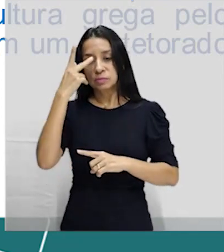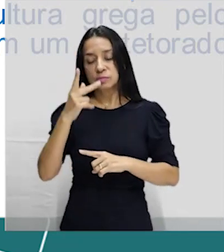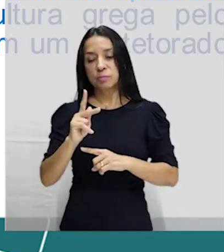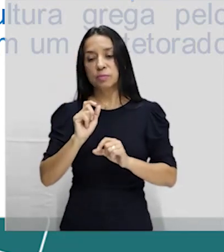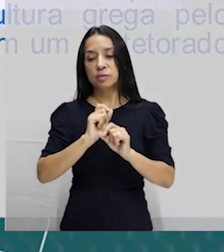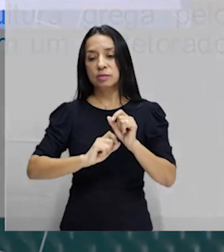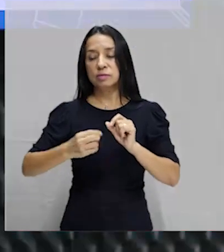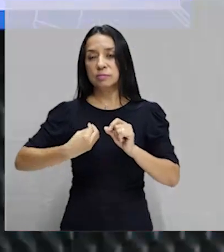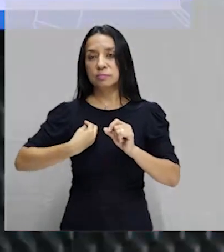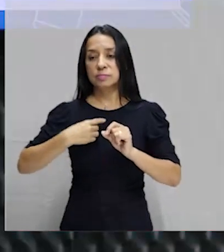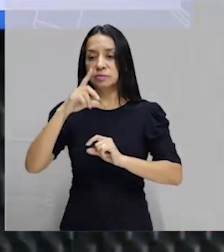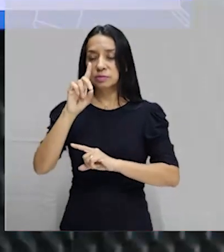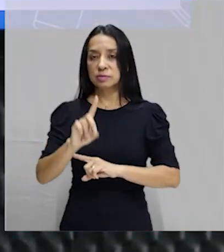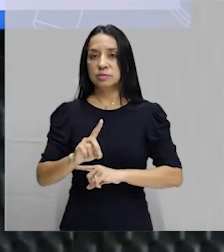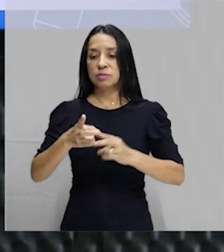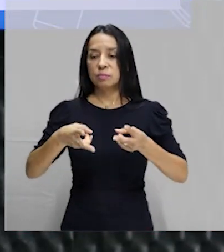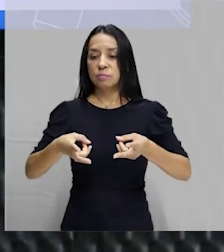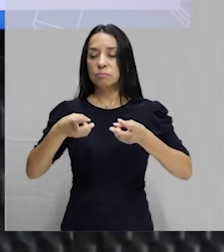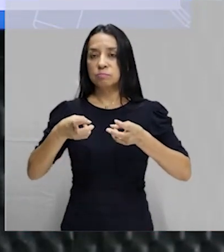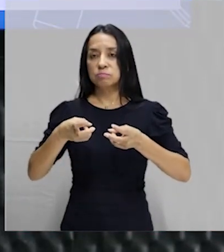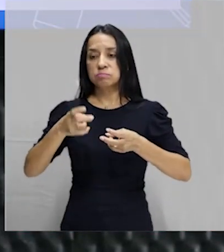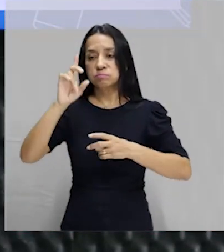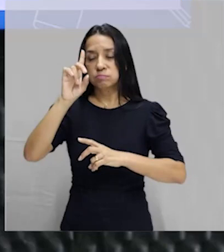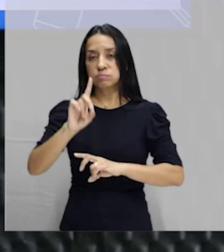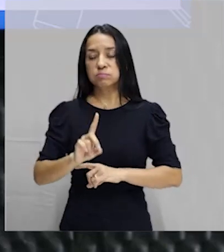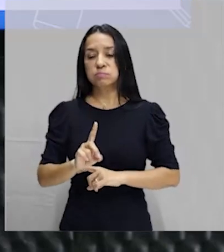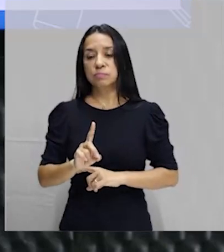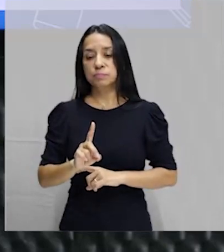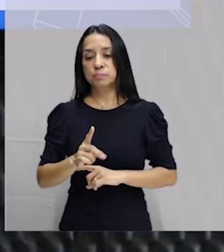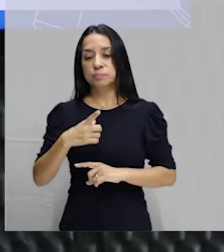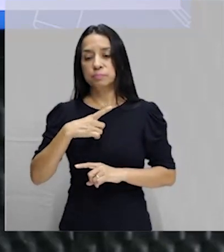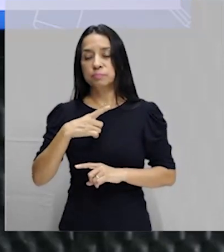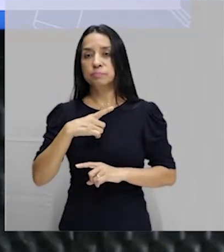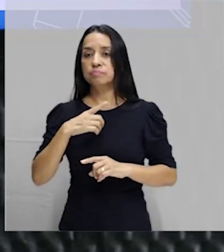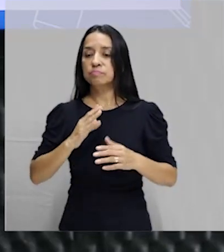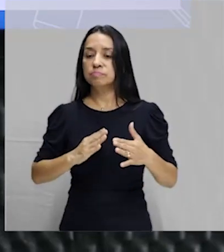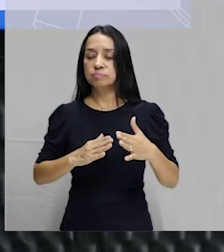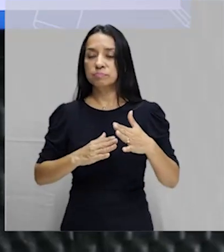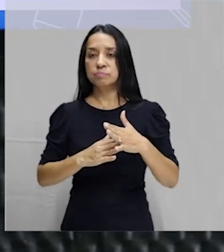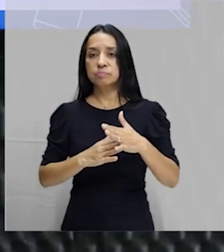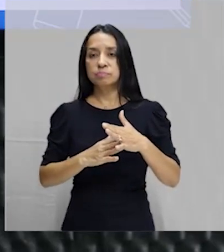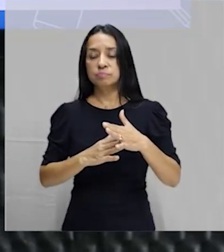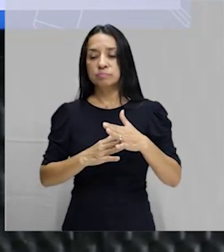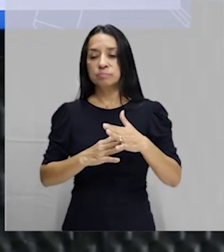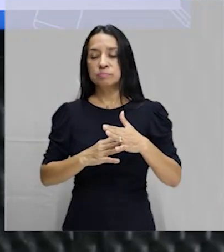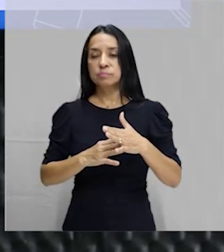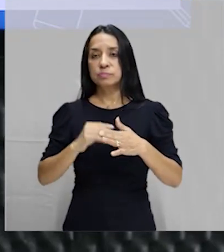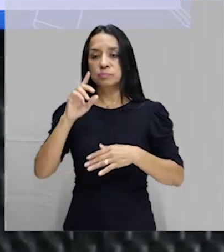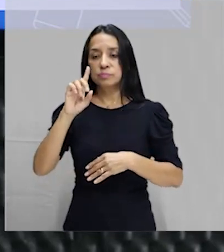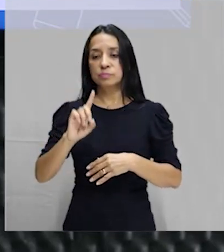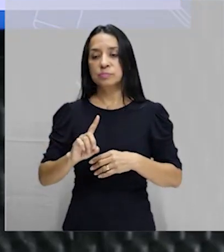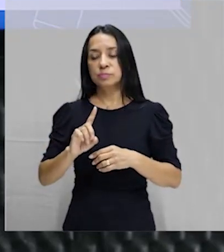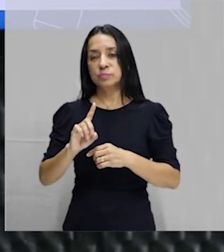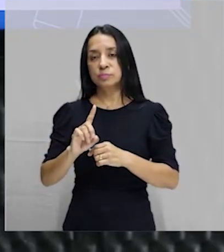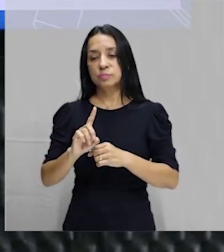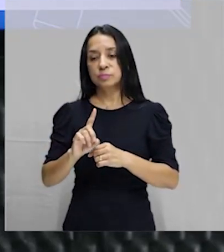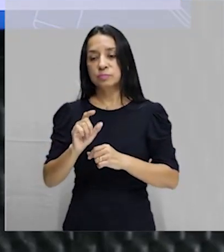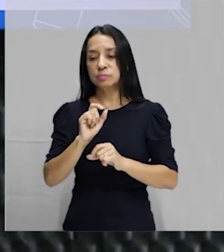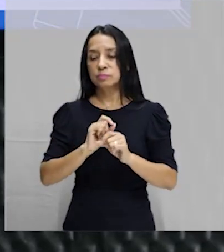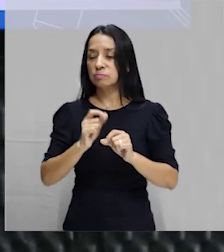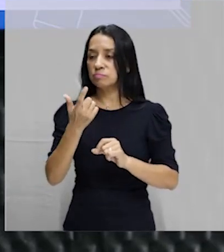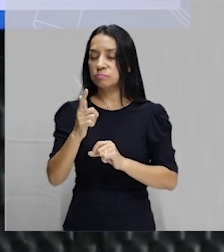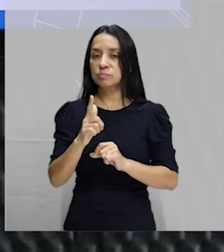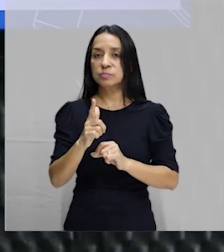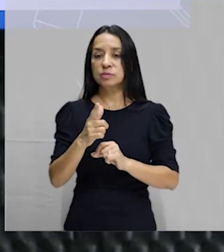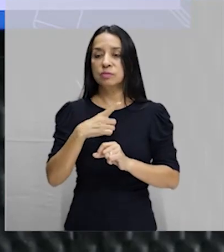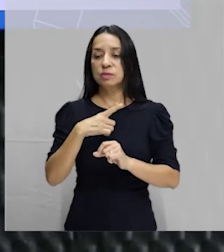da democracia. Observe que nessa democracia existem limites. É uma democracia que nós não